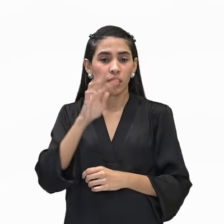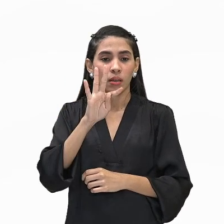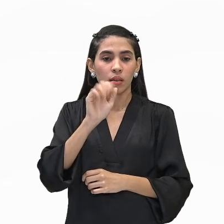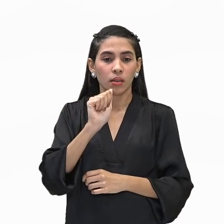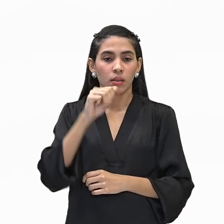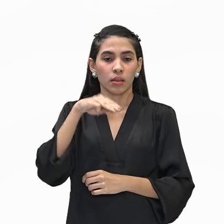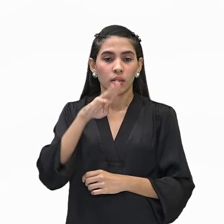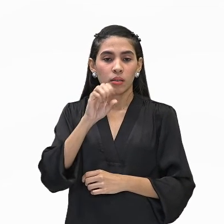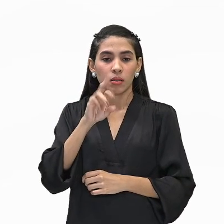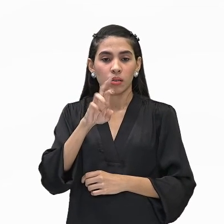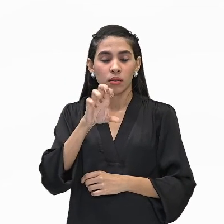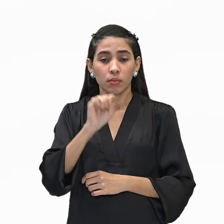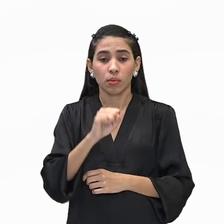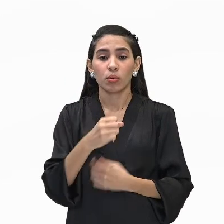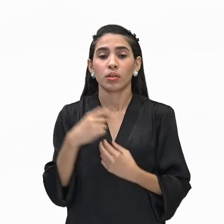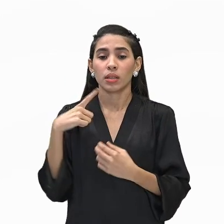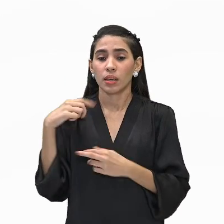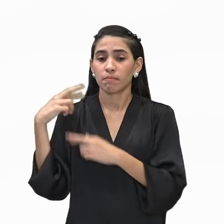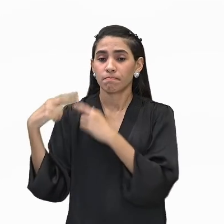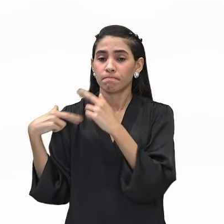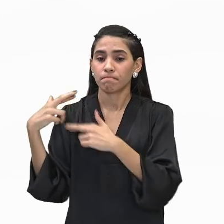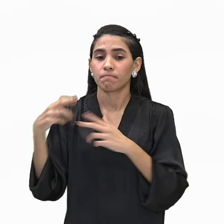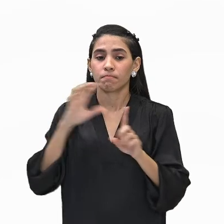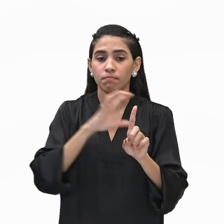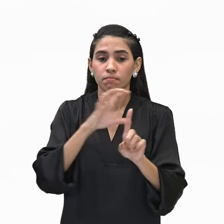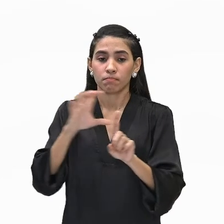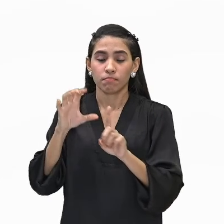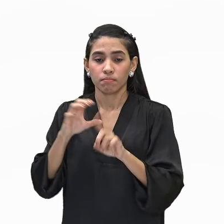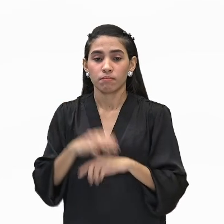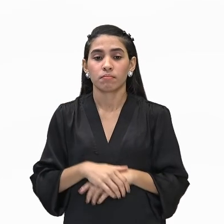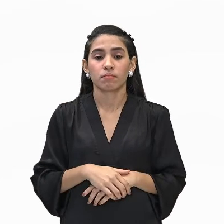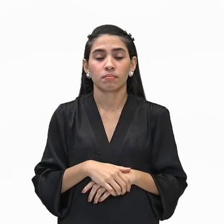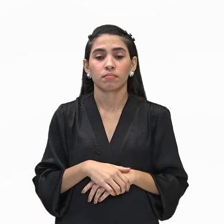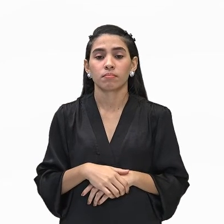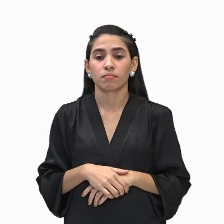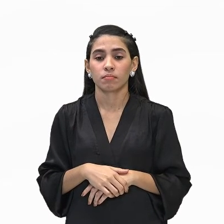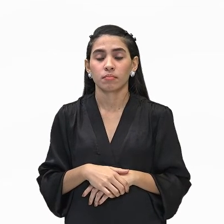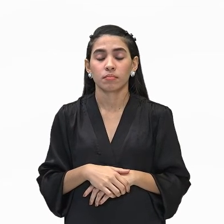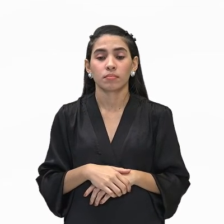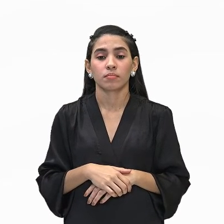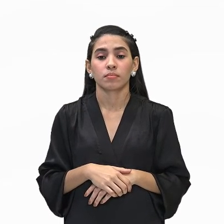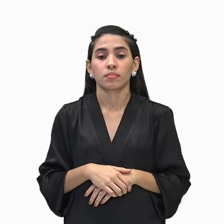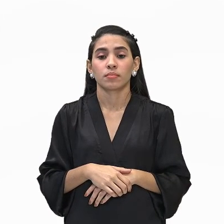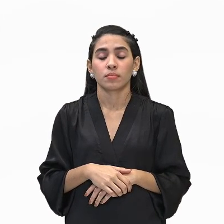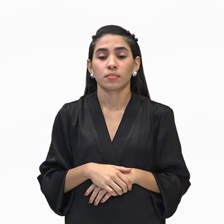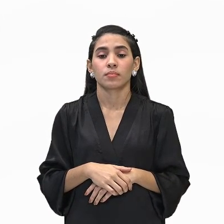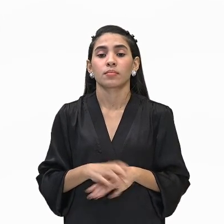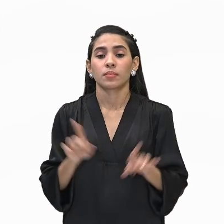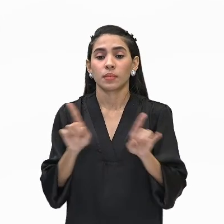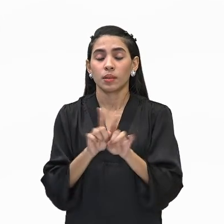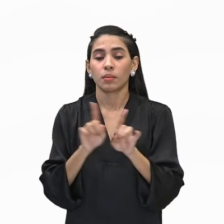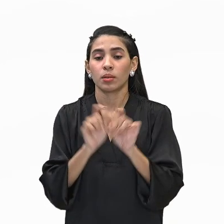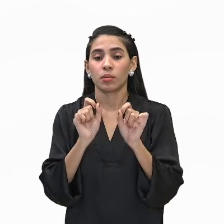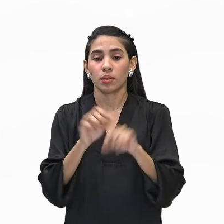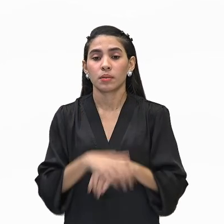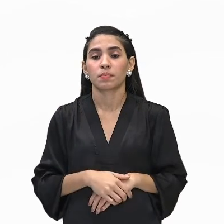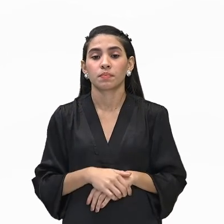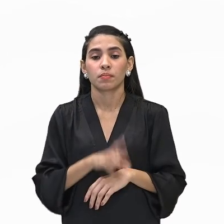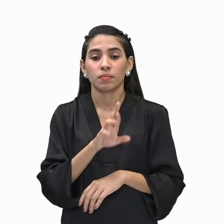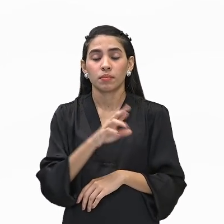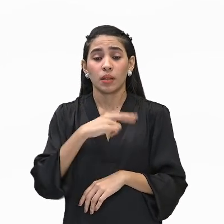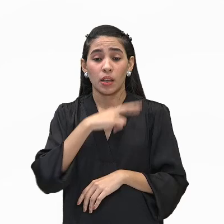heranças em festas como o carimbó, o boi-bumbá, como as festas juninas e também a própria questão da